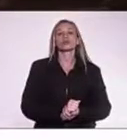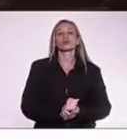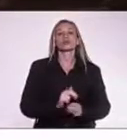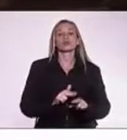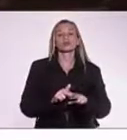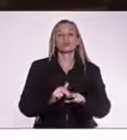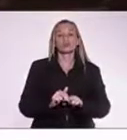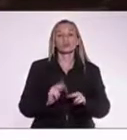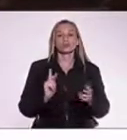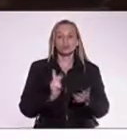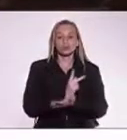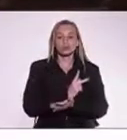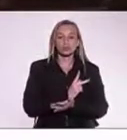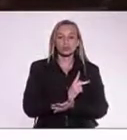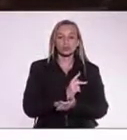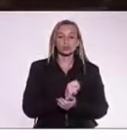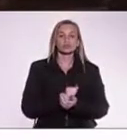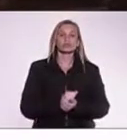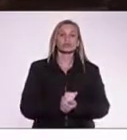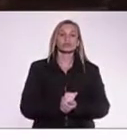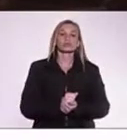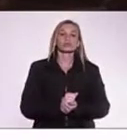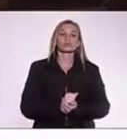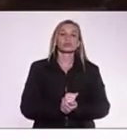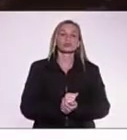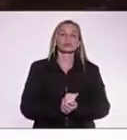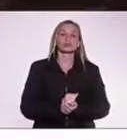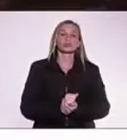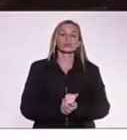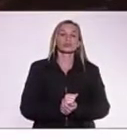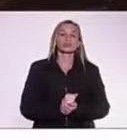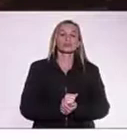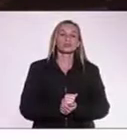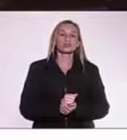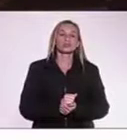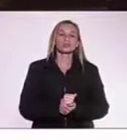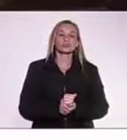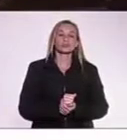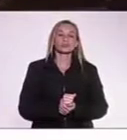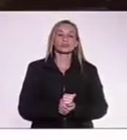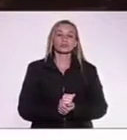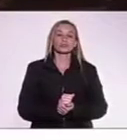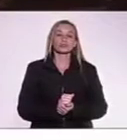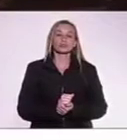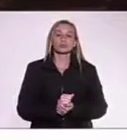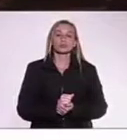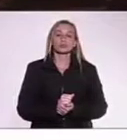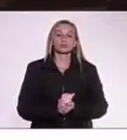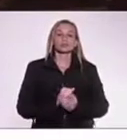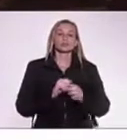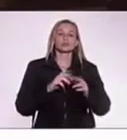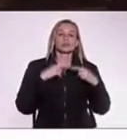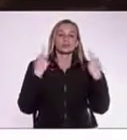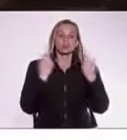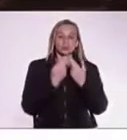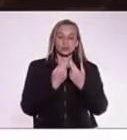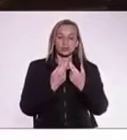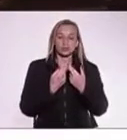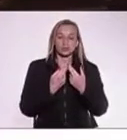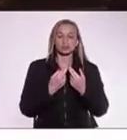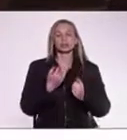ocorrência da Assembleia em que, diga-se de passagem, o presidente Jair Messias Bolsonaro fez o